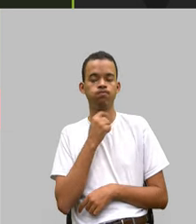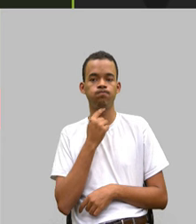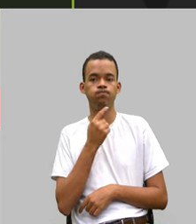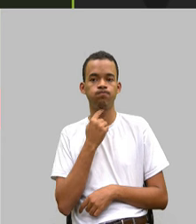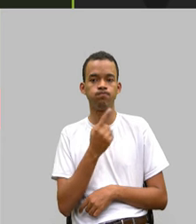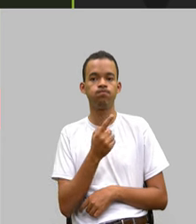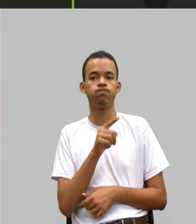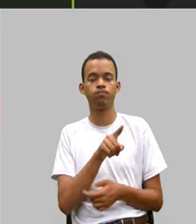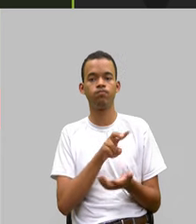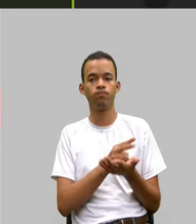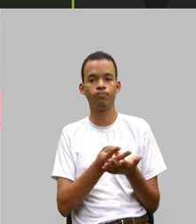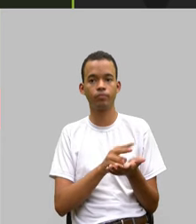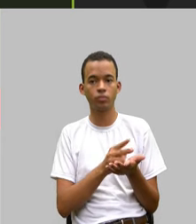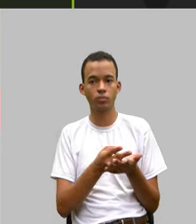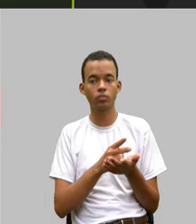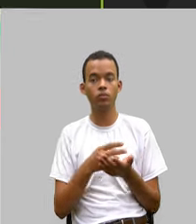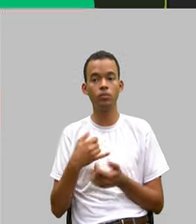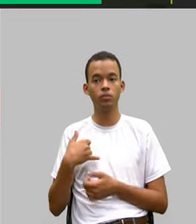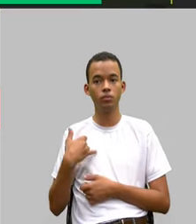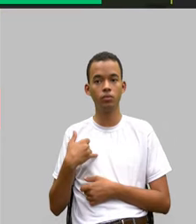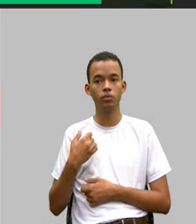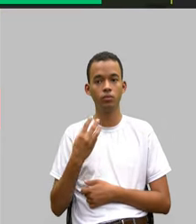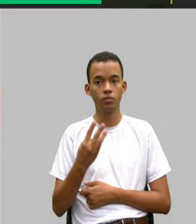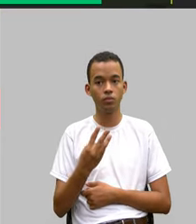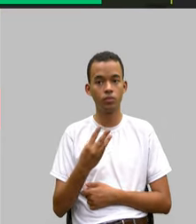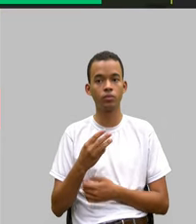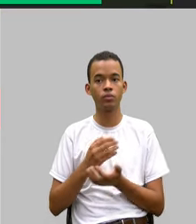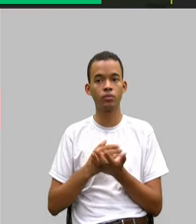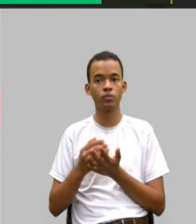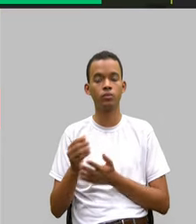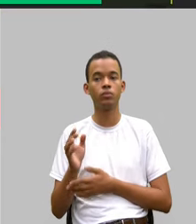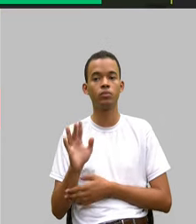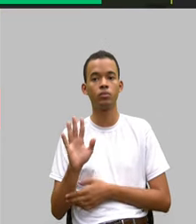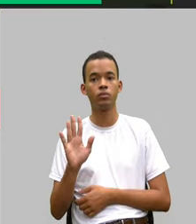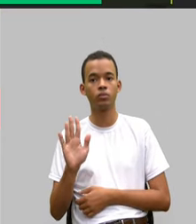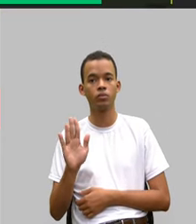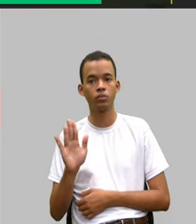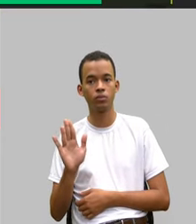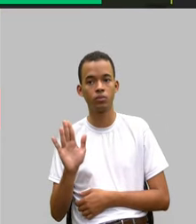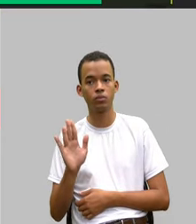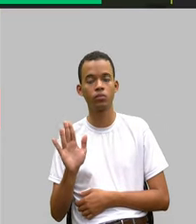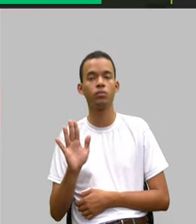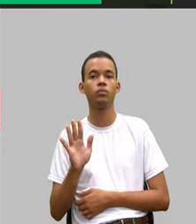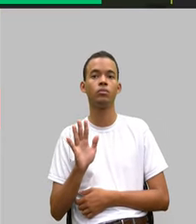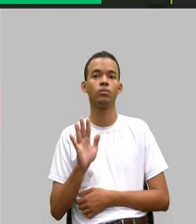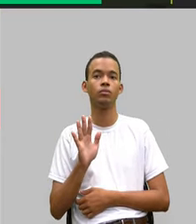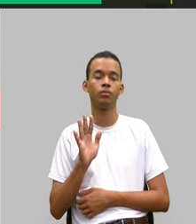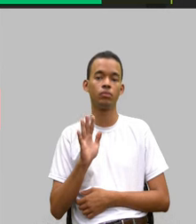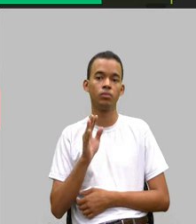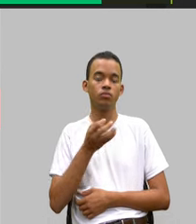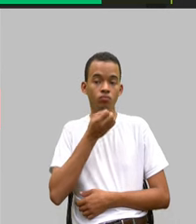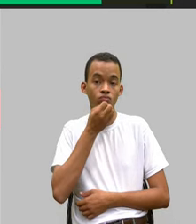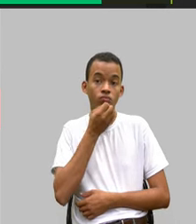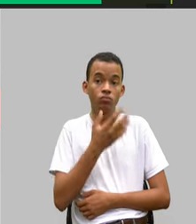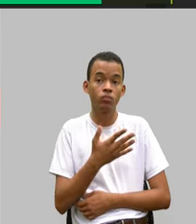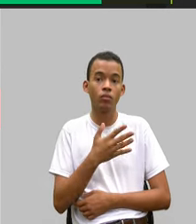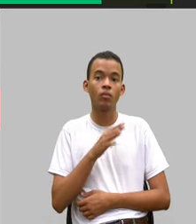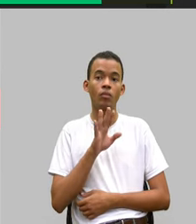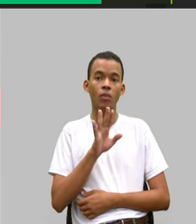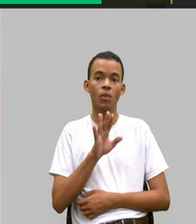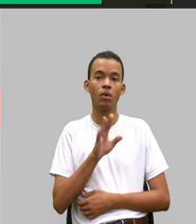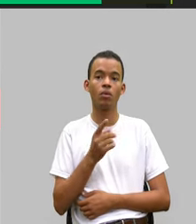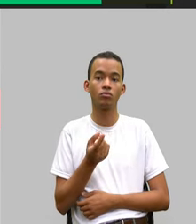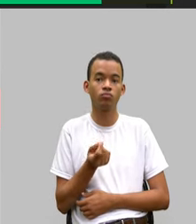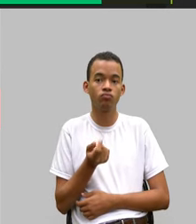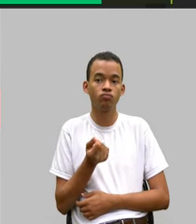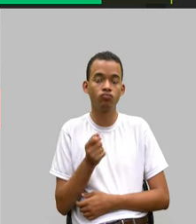de cannabis Ele respondeu muito bem mas a família não conseguiu manter esse tratamento importado por questões de